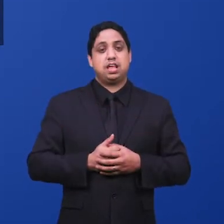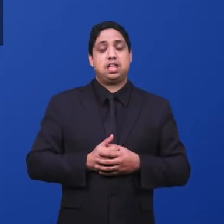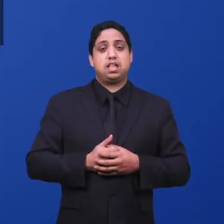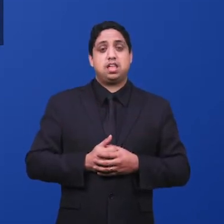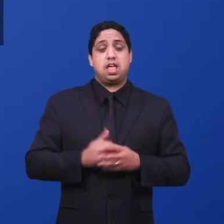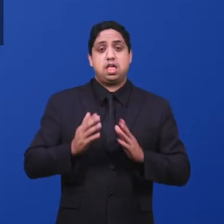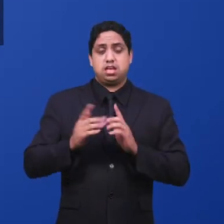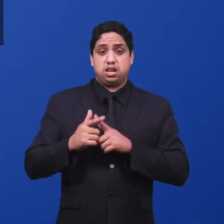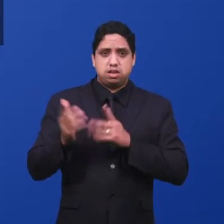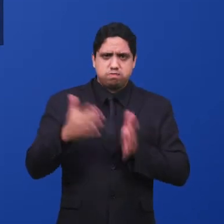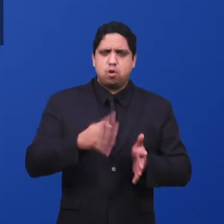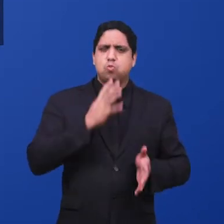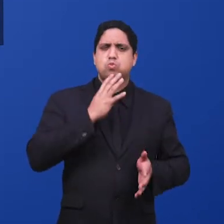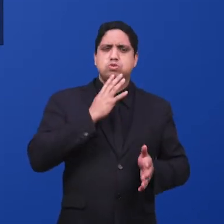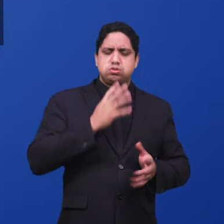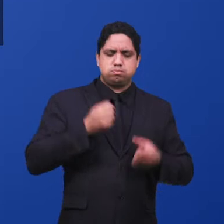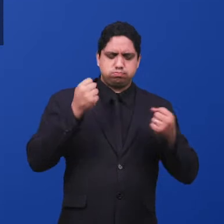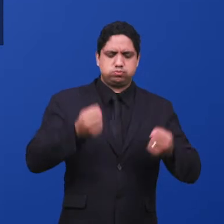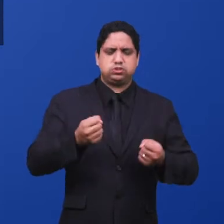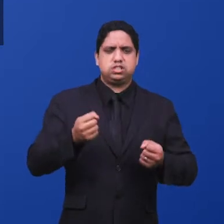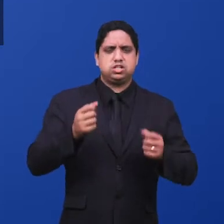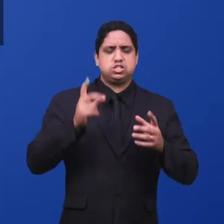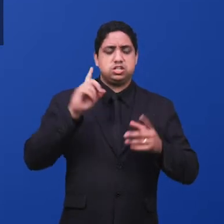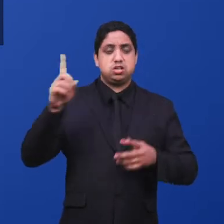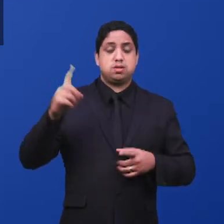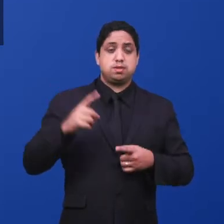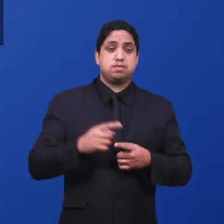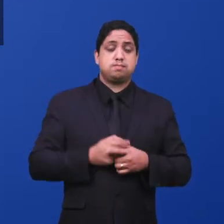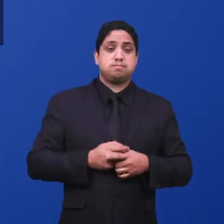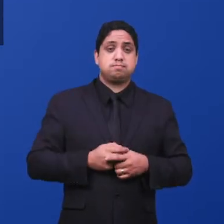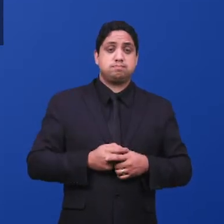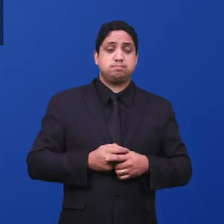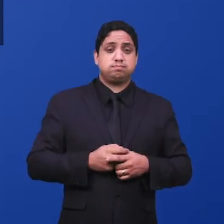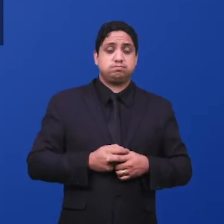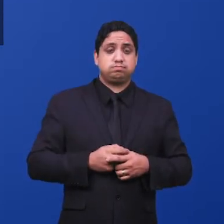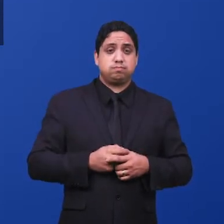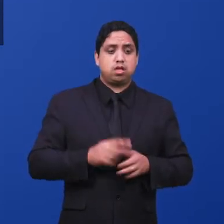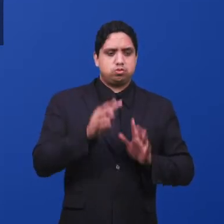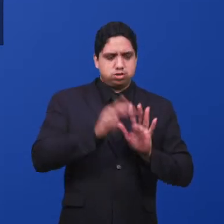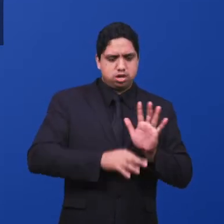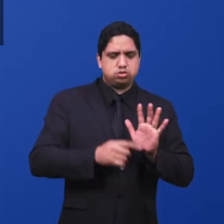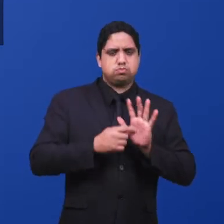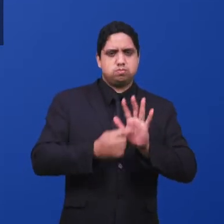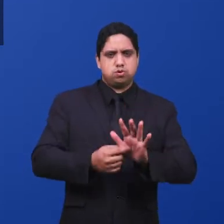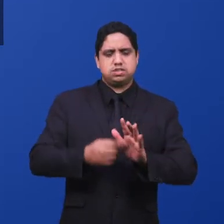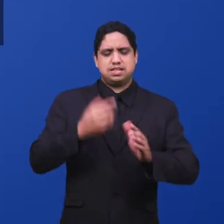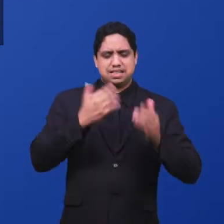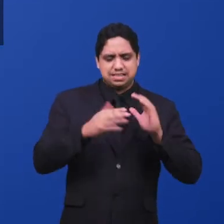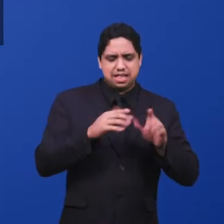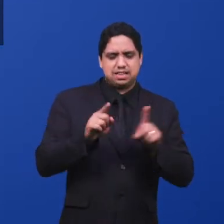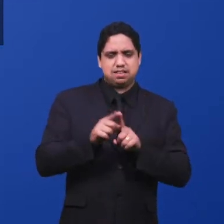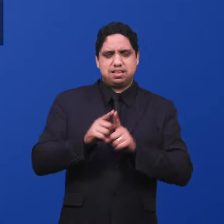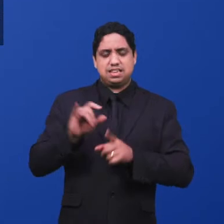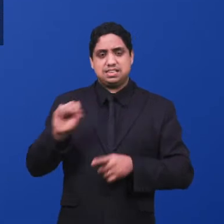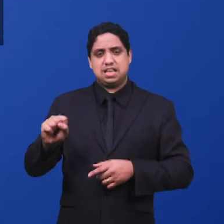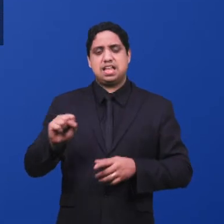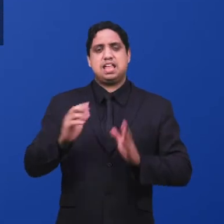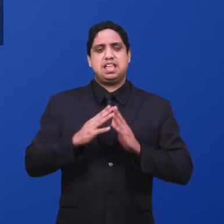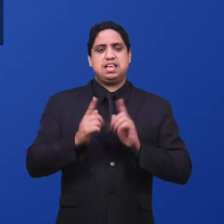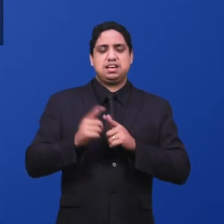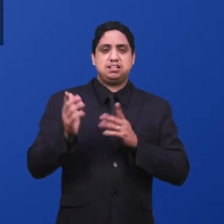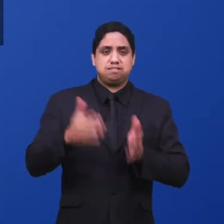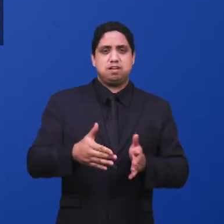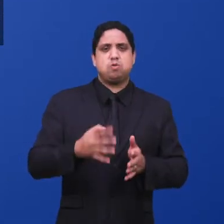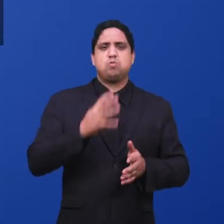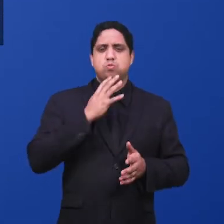Deus. Como está citado nos textos de Isaías e Cantares, a igreja infiel, ela conhecia a profecia e a